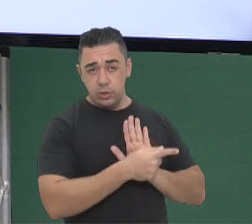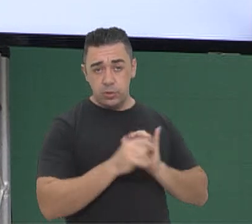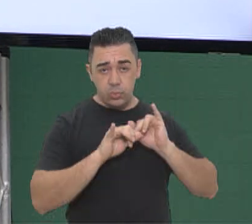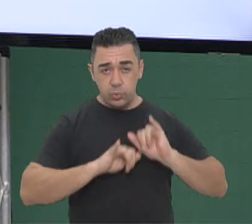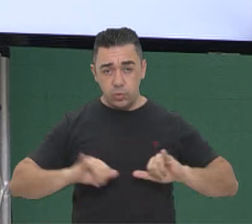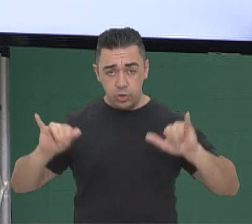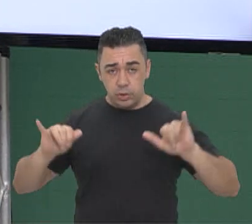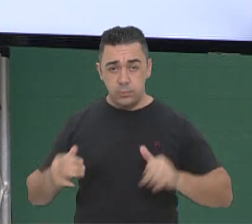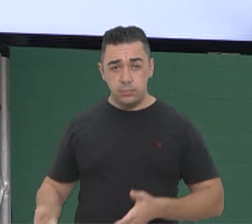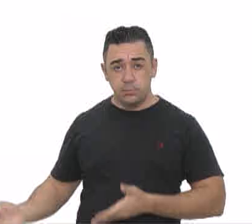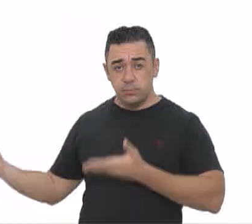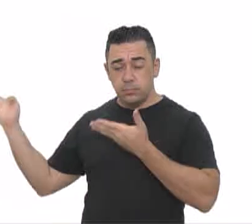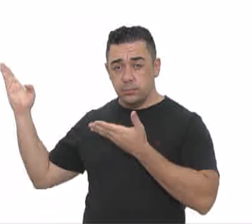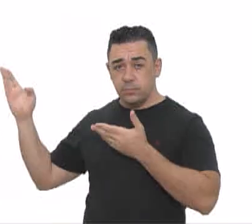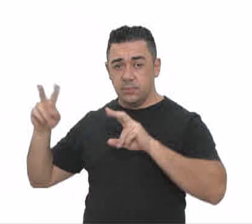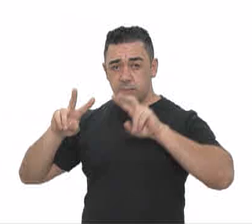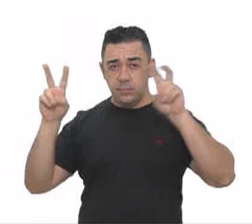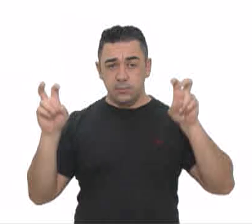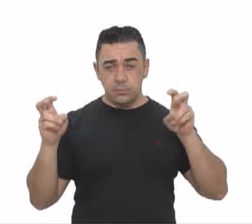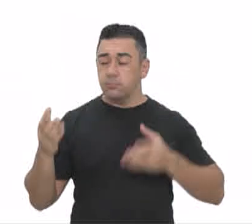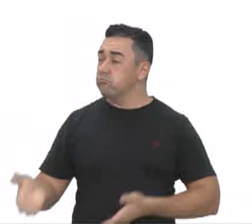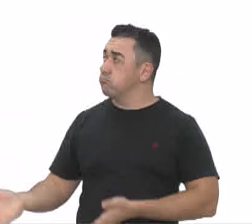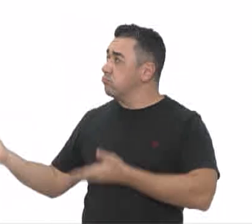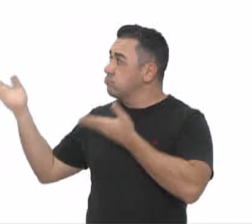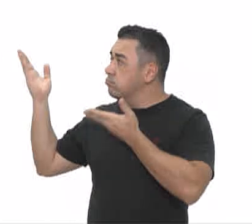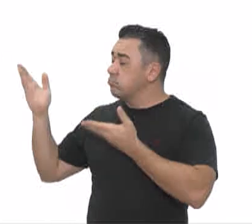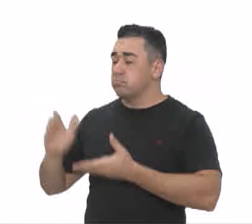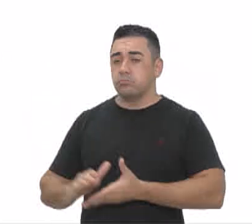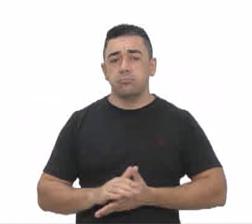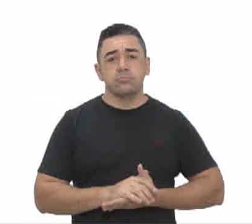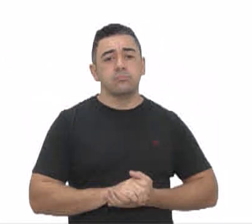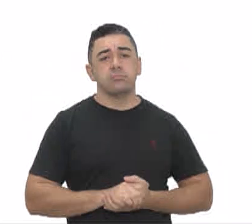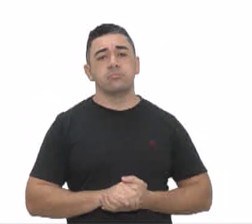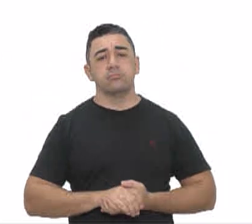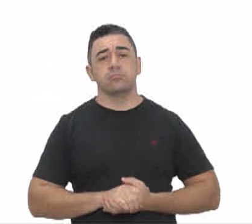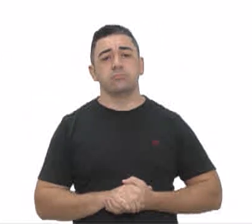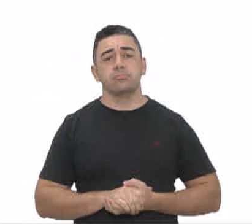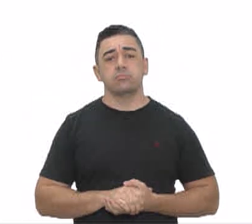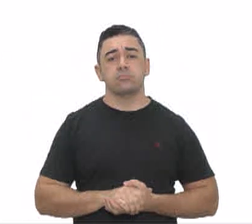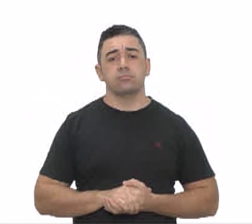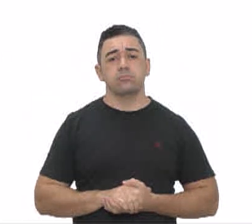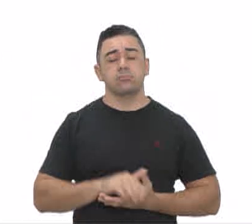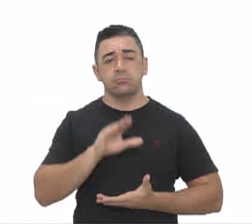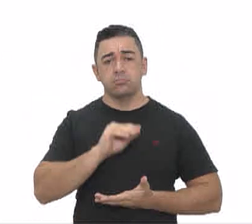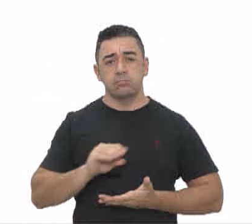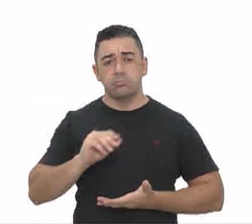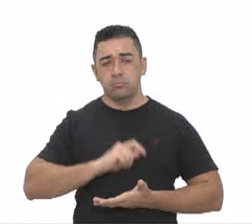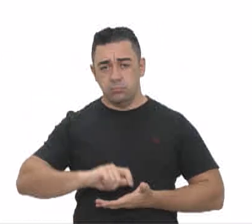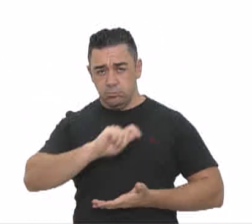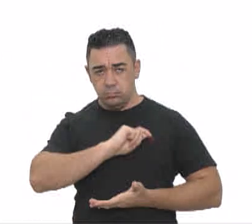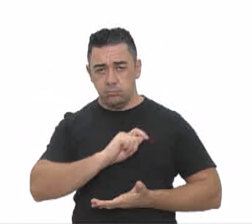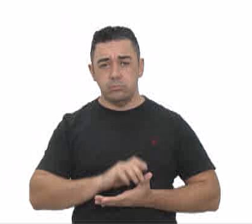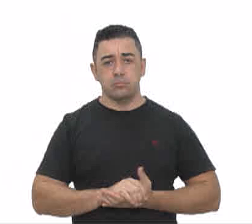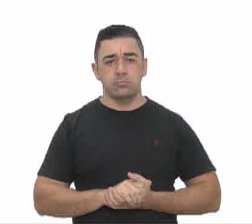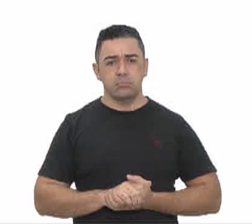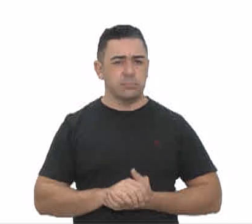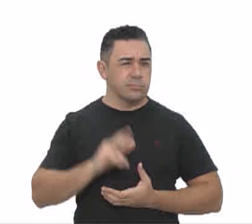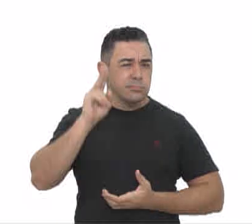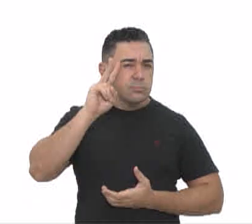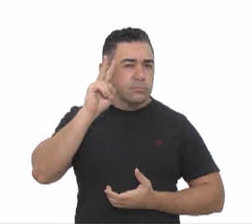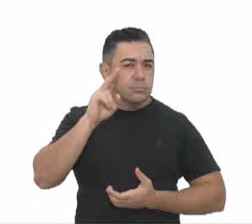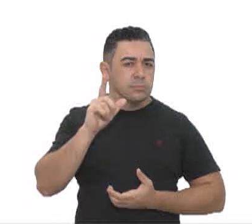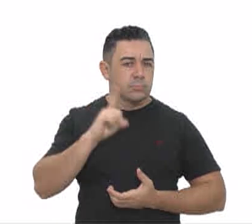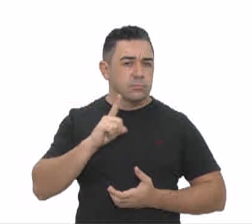notícia. O título, Excavaram Plaza Cerimonial del Frontes Norte de Huaca de la Luna. Lembram? Era o